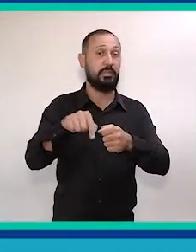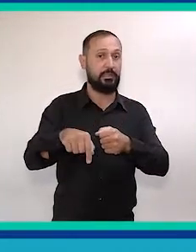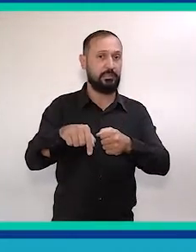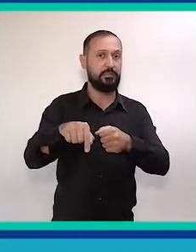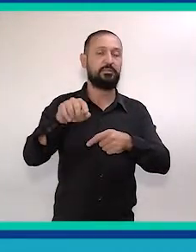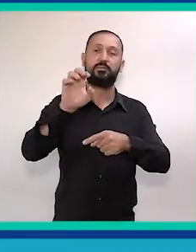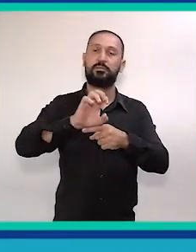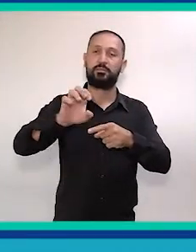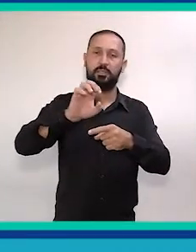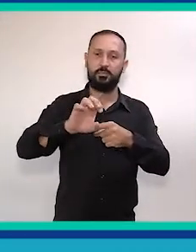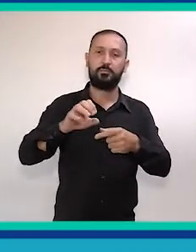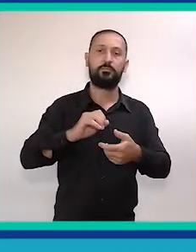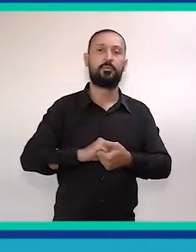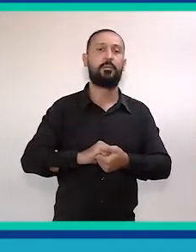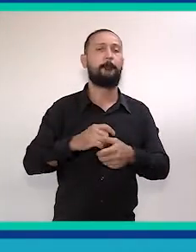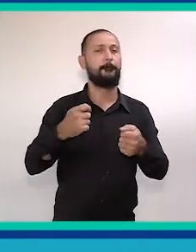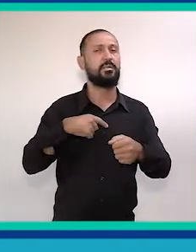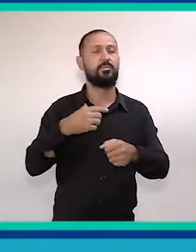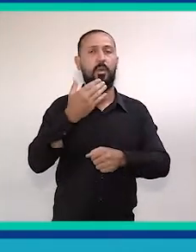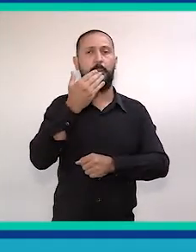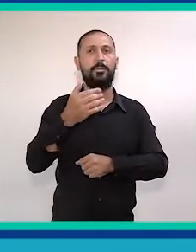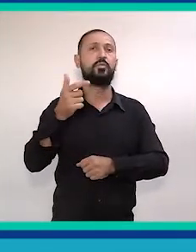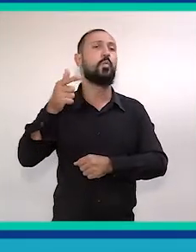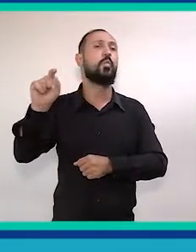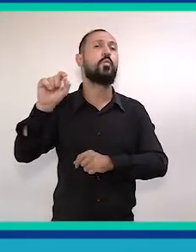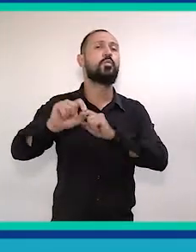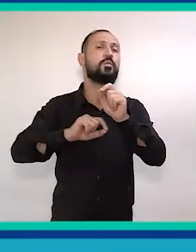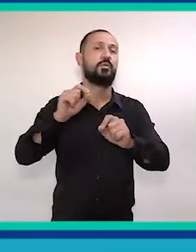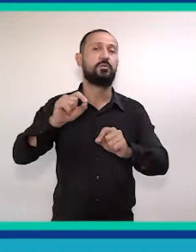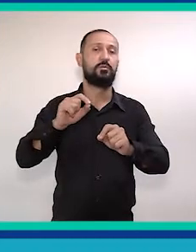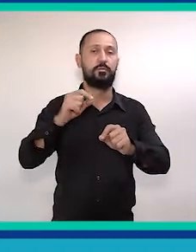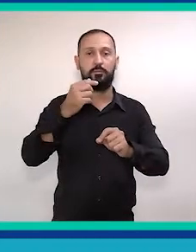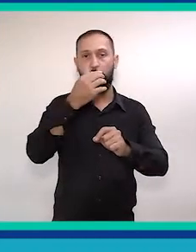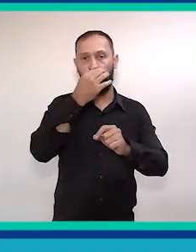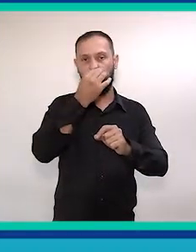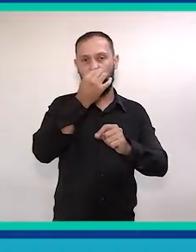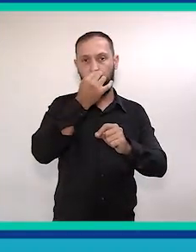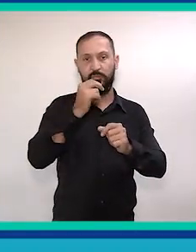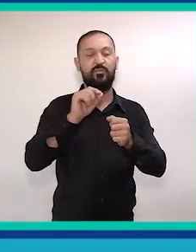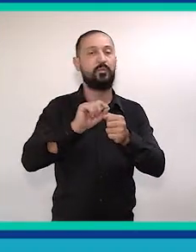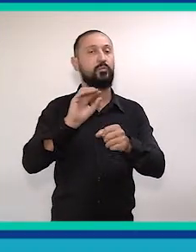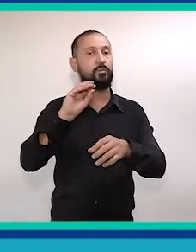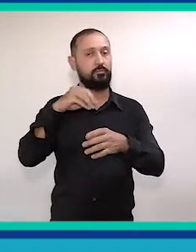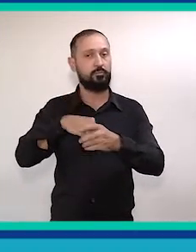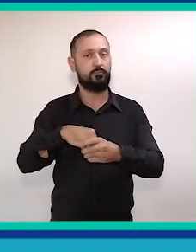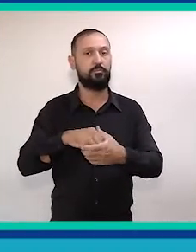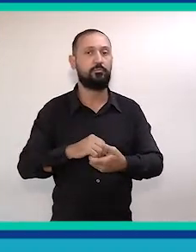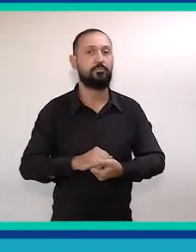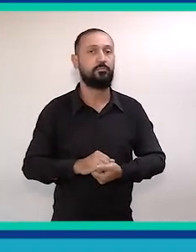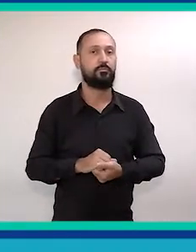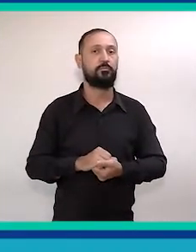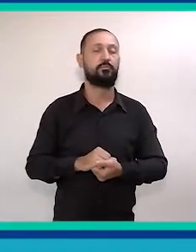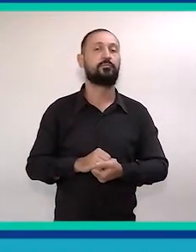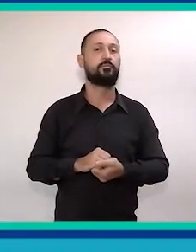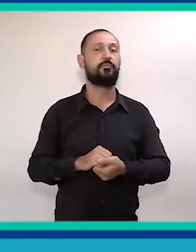todo feito aqui no estado, né, Breno? Precisou recorrer a alguma outra instituição ou conseguiram fazer tudo por aqui mesmo? Foi